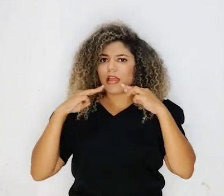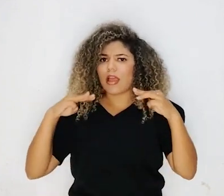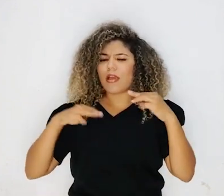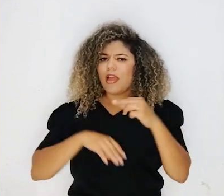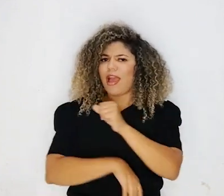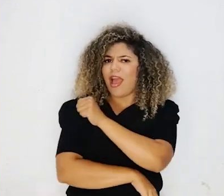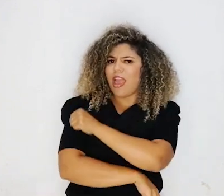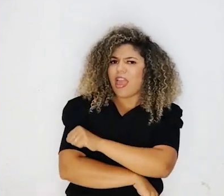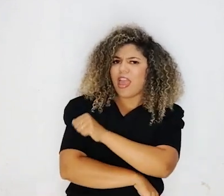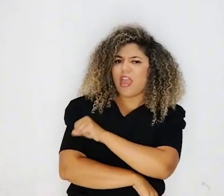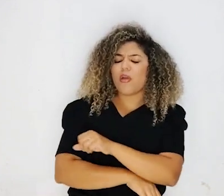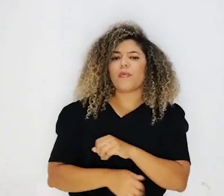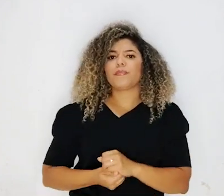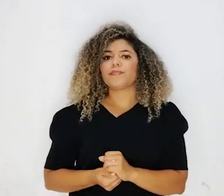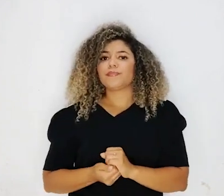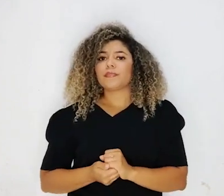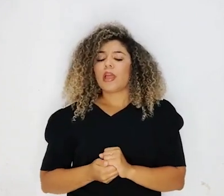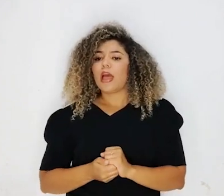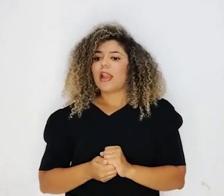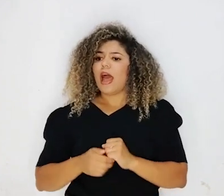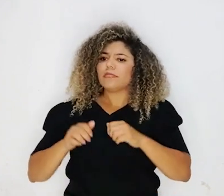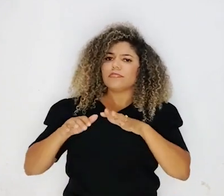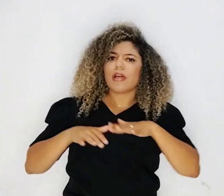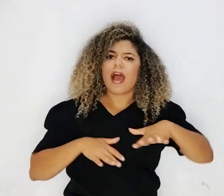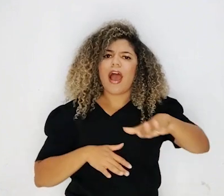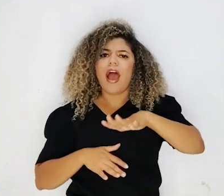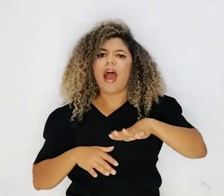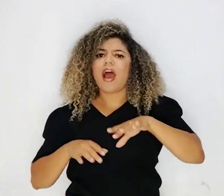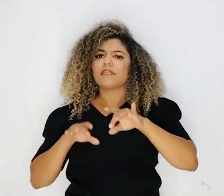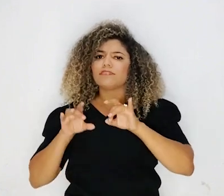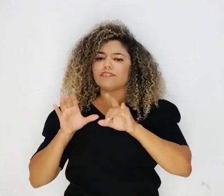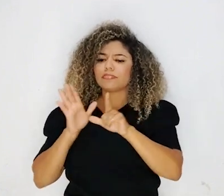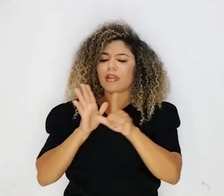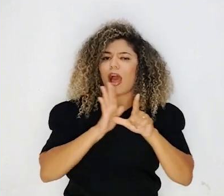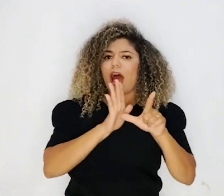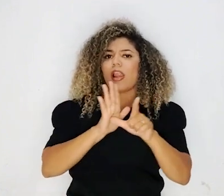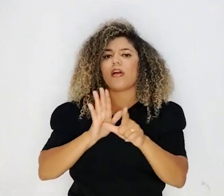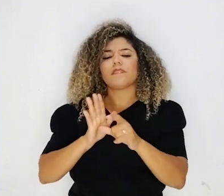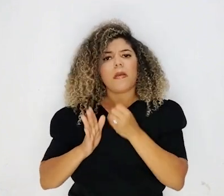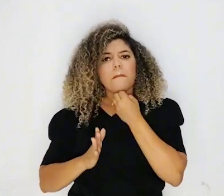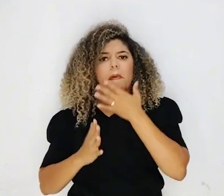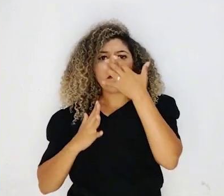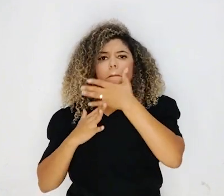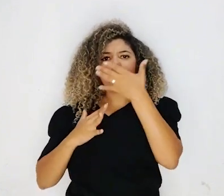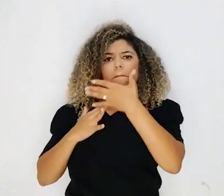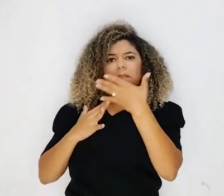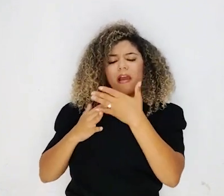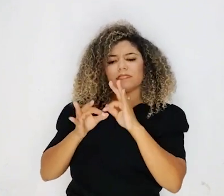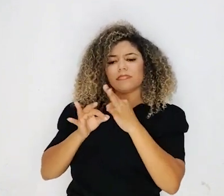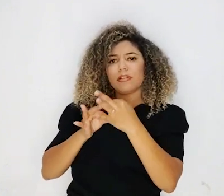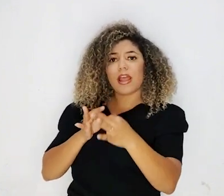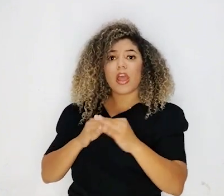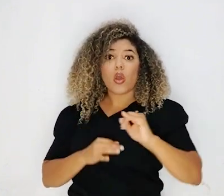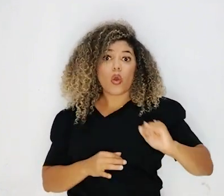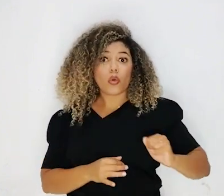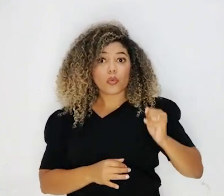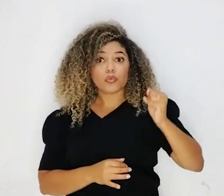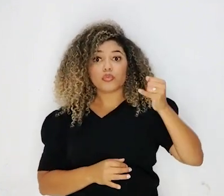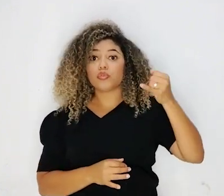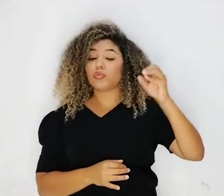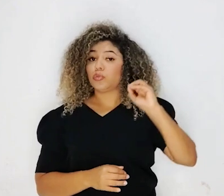Entre uma proporção e outra no comércio, é difícil não aderir a um parcelamento alardeado com juros